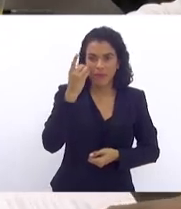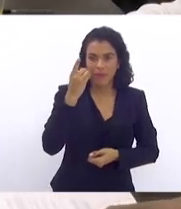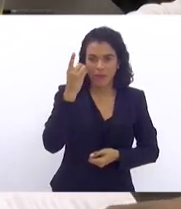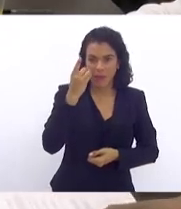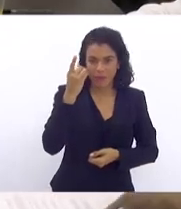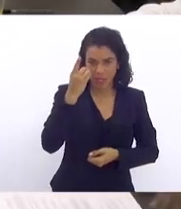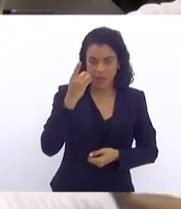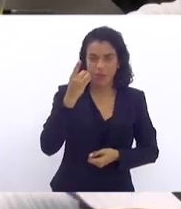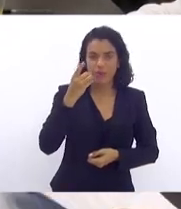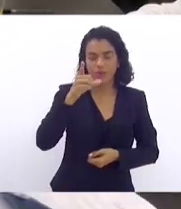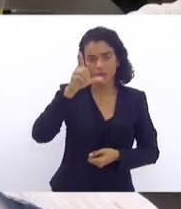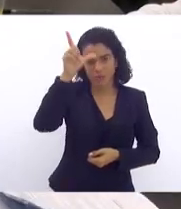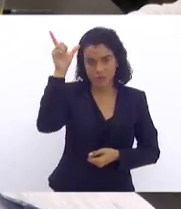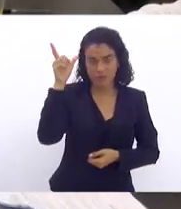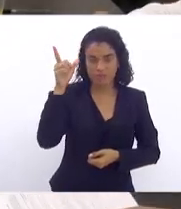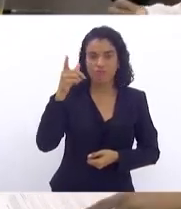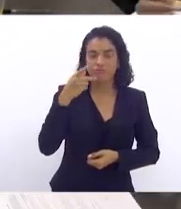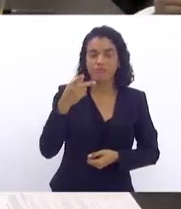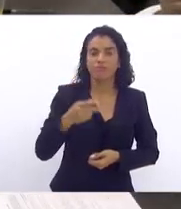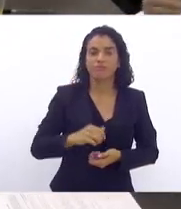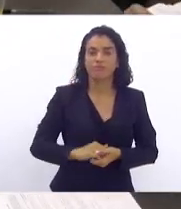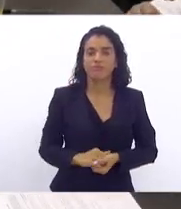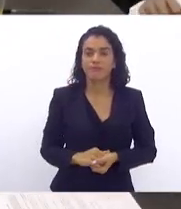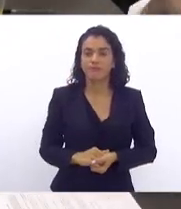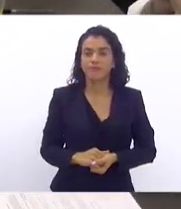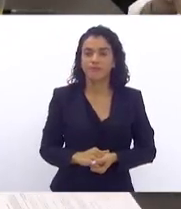discutir, não. Posso dar uma sugestão? Lógico.